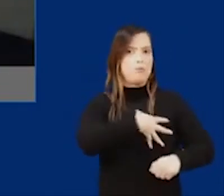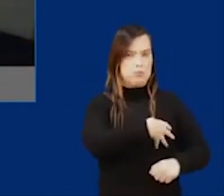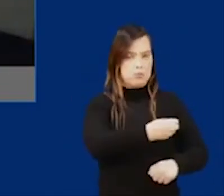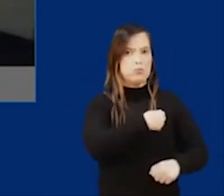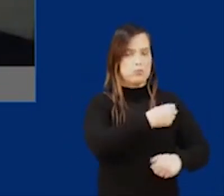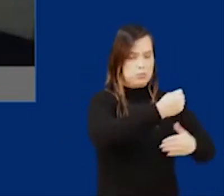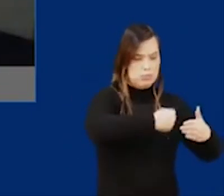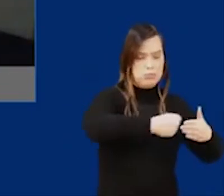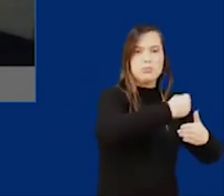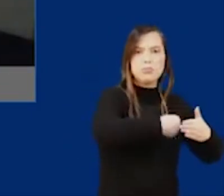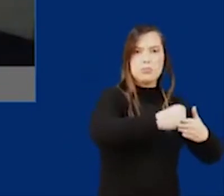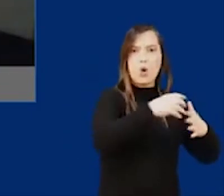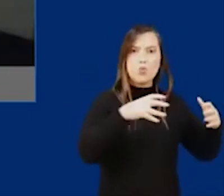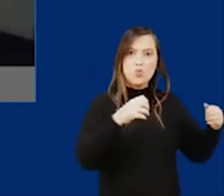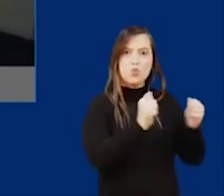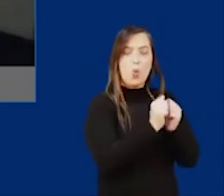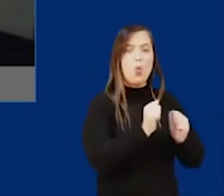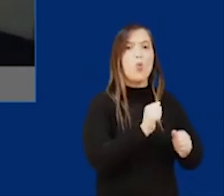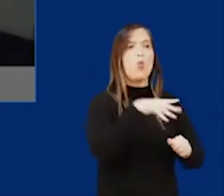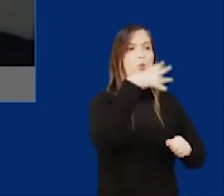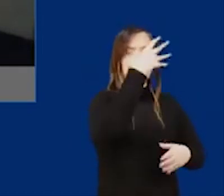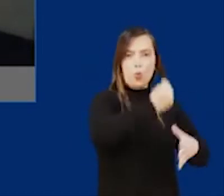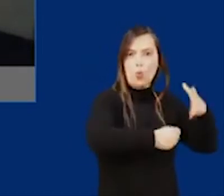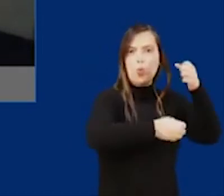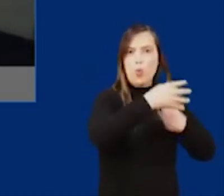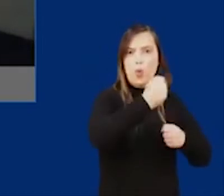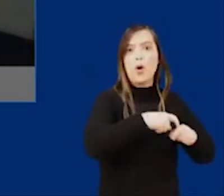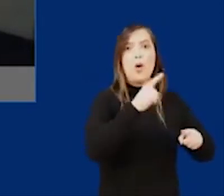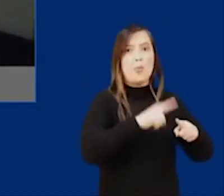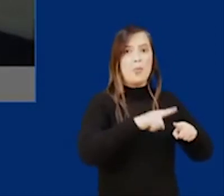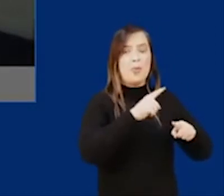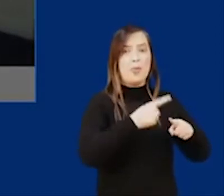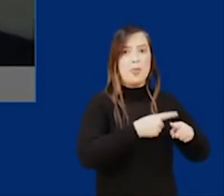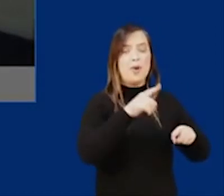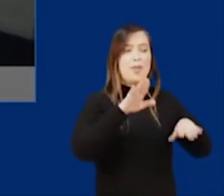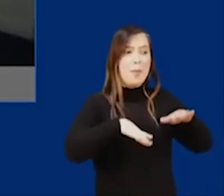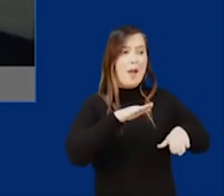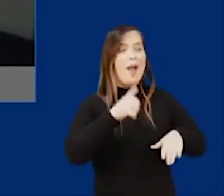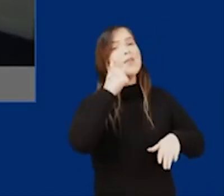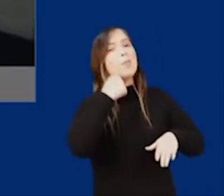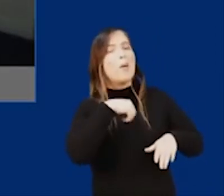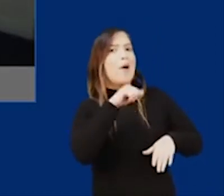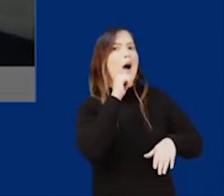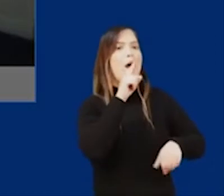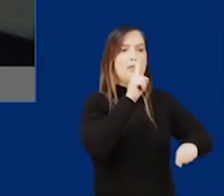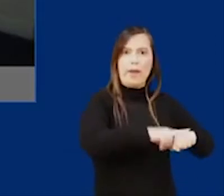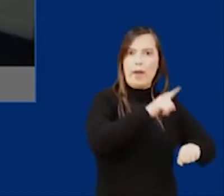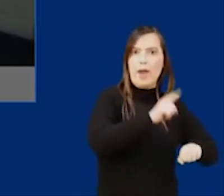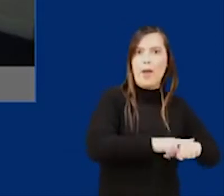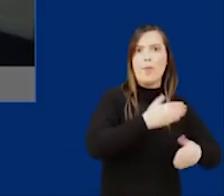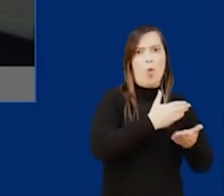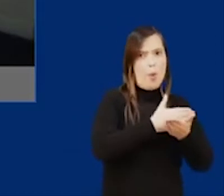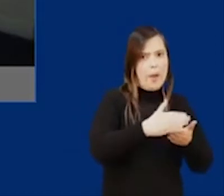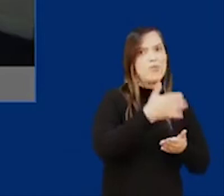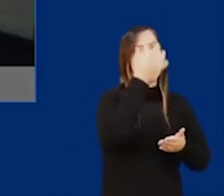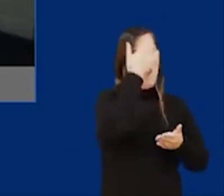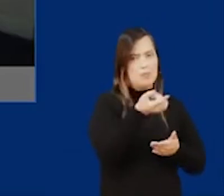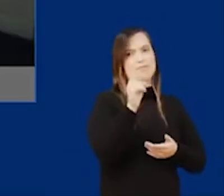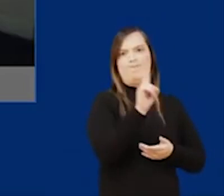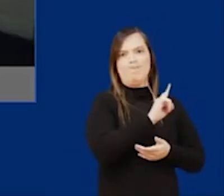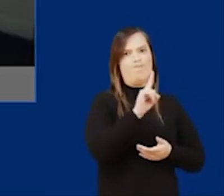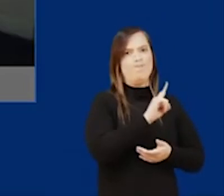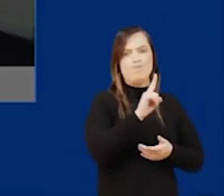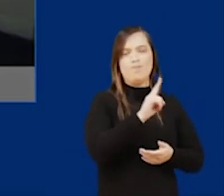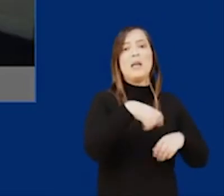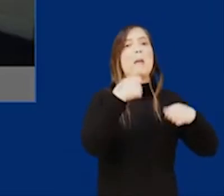isso acontece, né, a disponibilidade da mãe, no começo, principalmente, não é fácil, a mãe, ela tem que estar